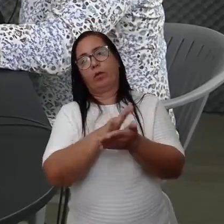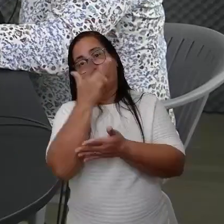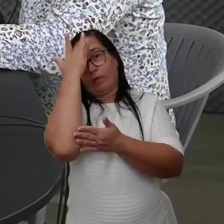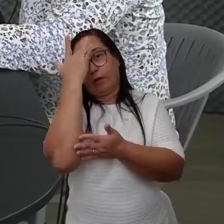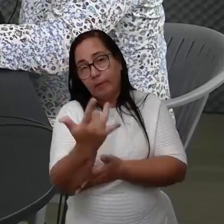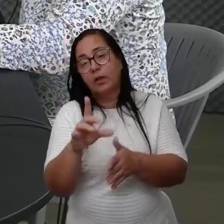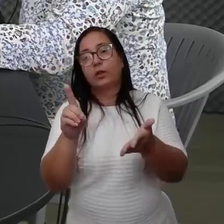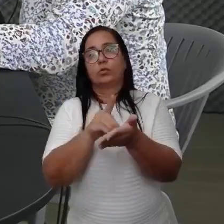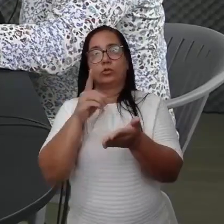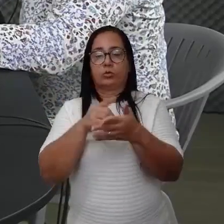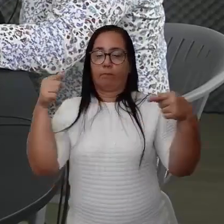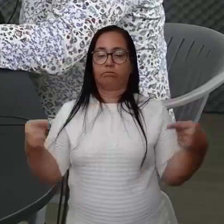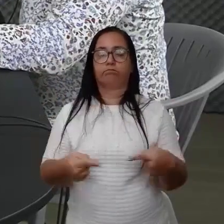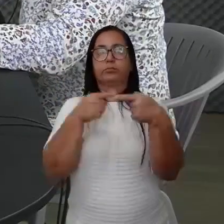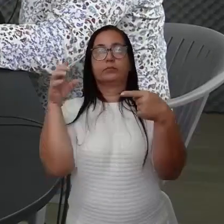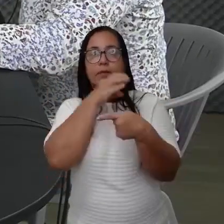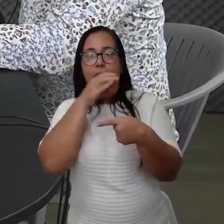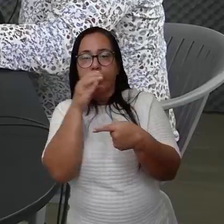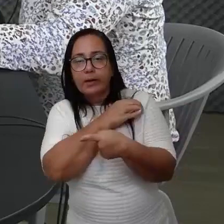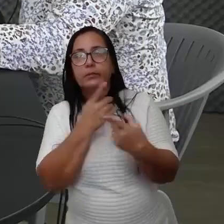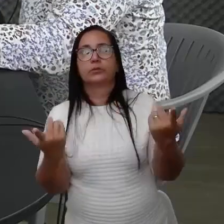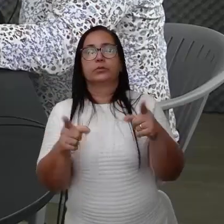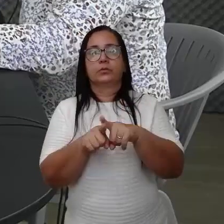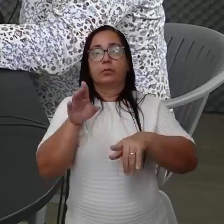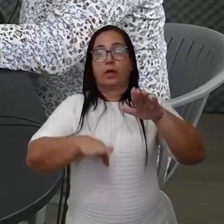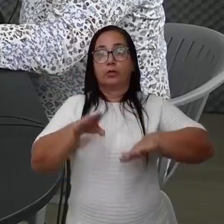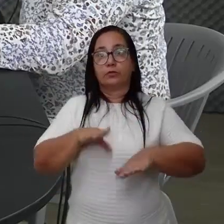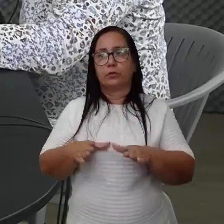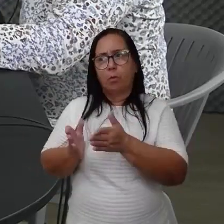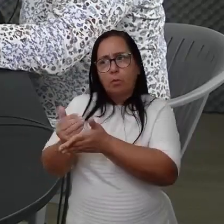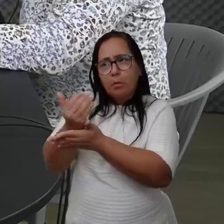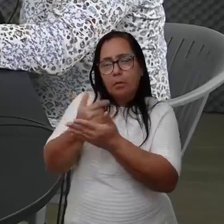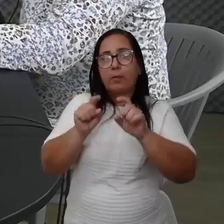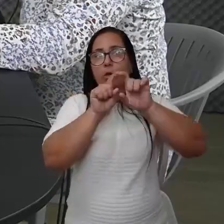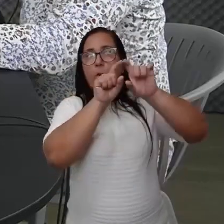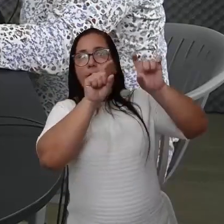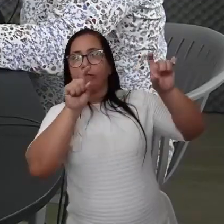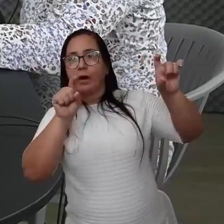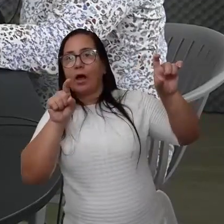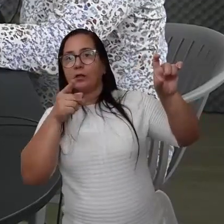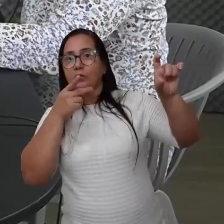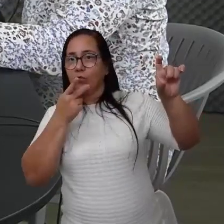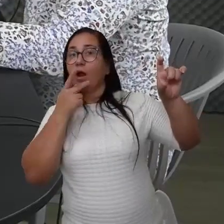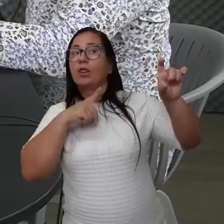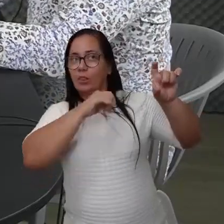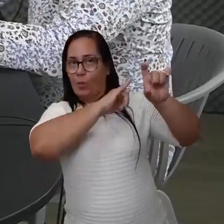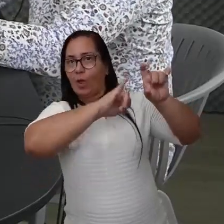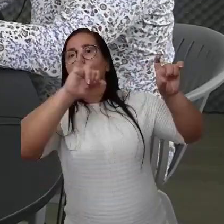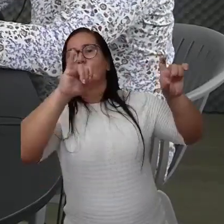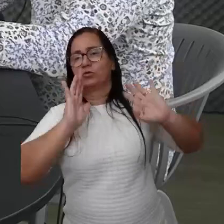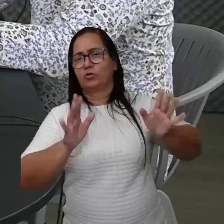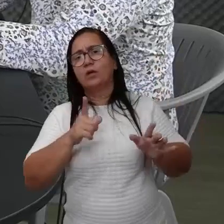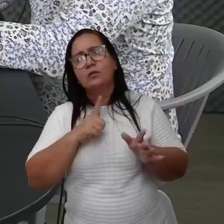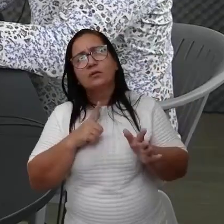igualou porque é a instantaneidade, né? Às vezes estamos em apuração, mas está lá uma frase para dizer que a notícia foi dada. Mas existe uma